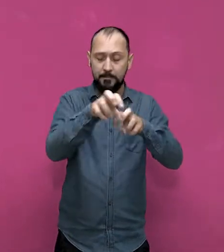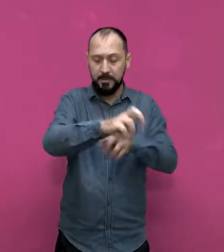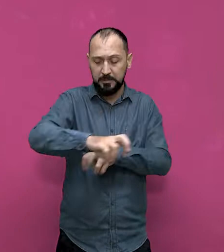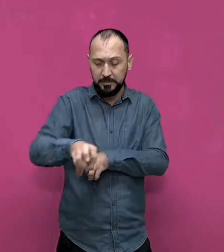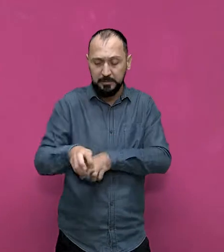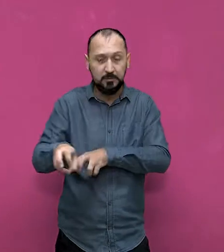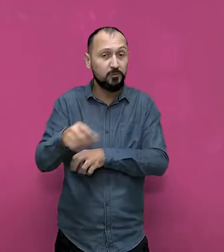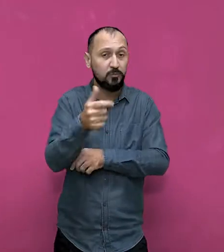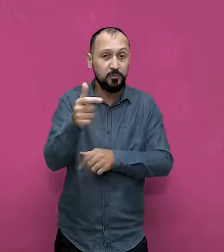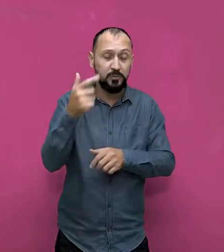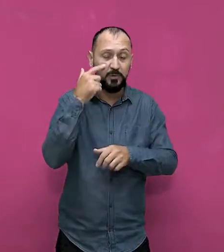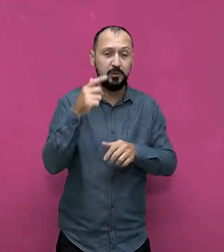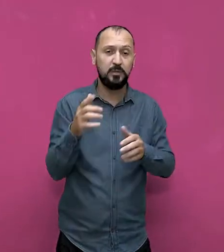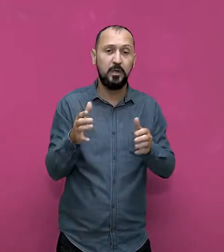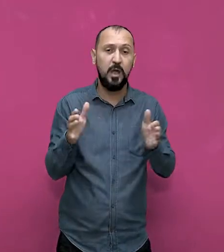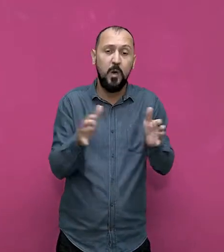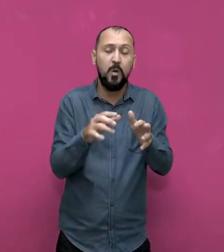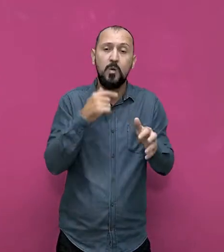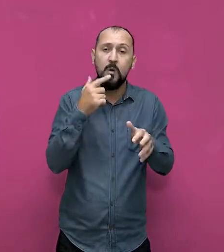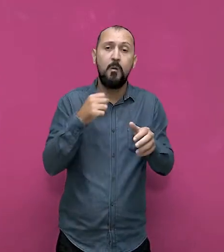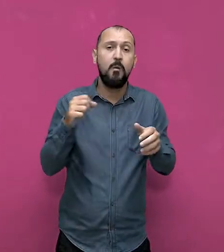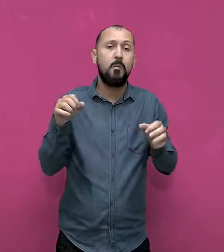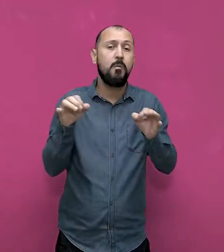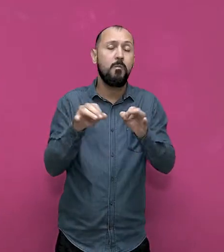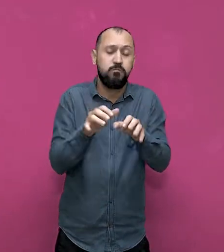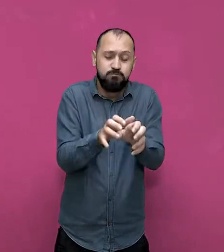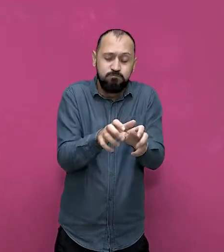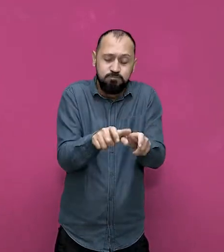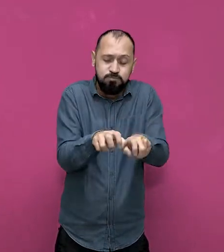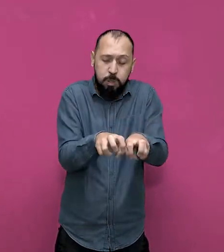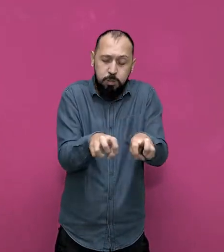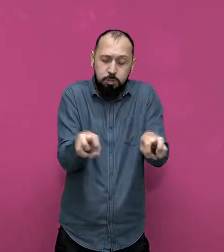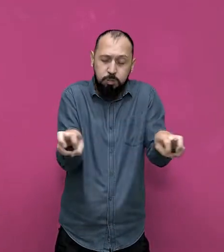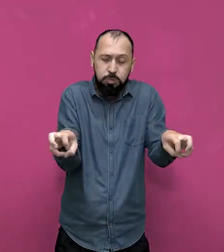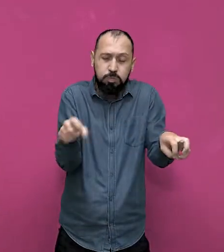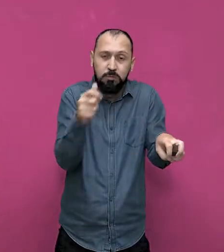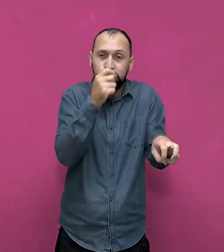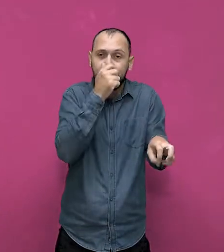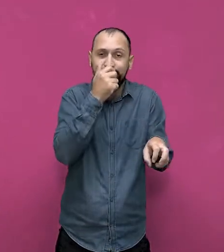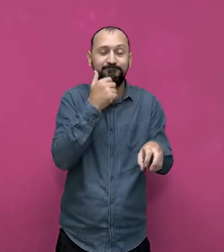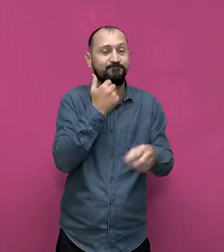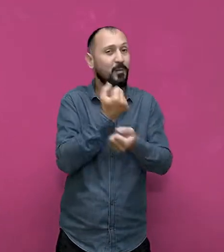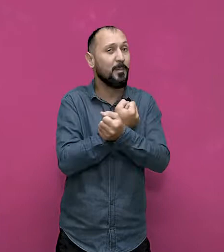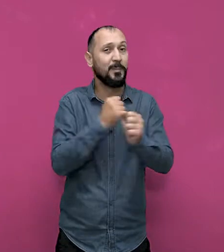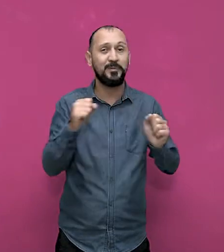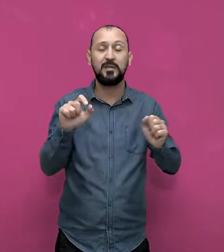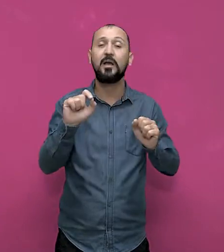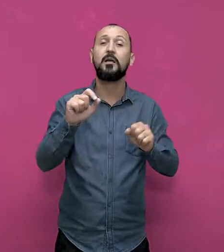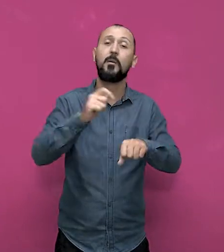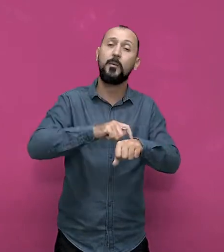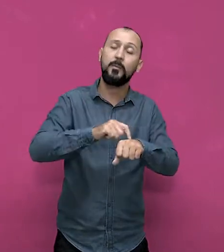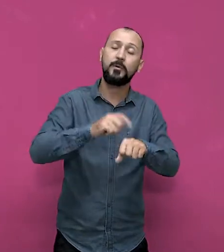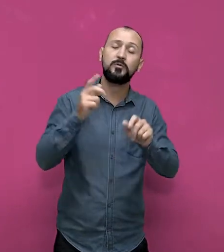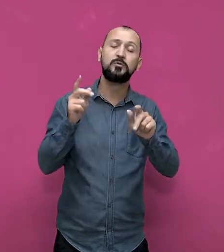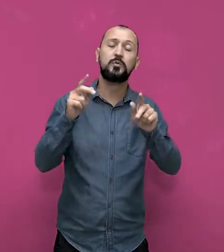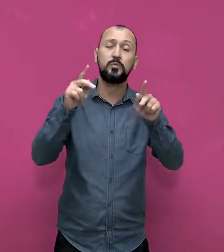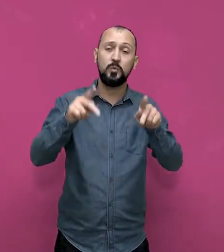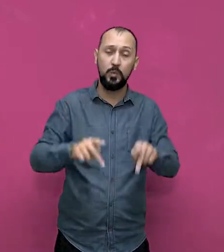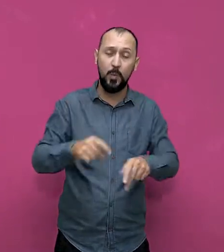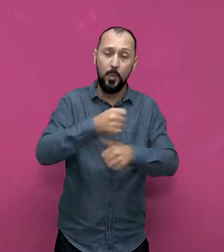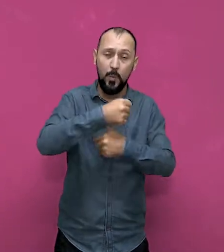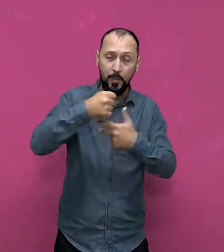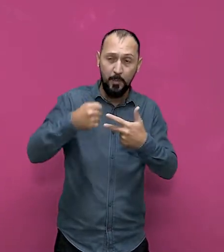para estacionar, as vias já não suportam todo o trânsito que estão ali, e aí é onde há necessidade do poder público